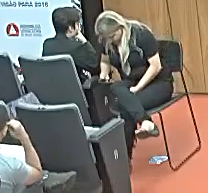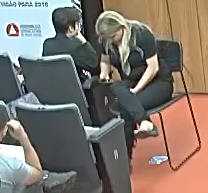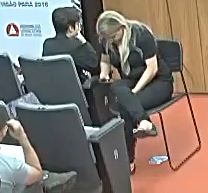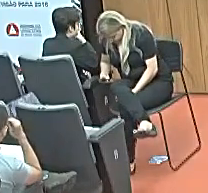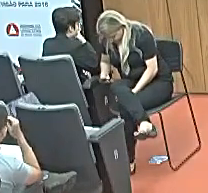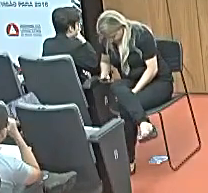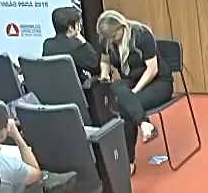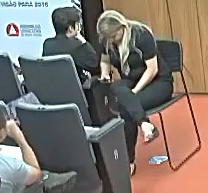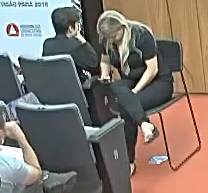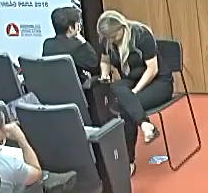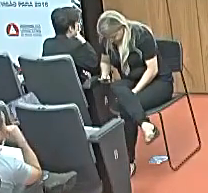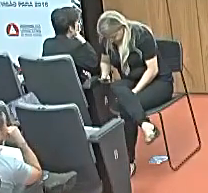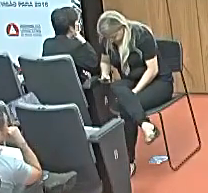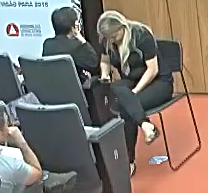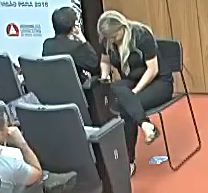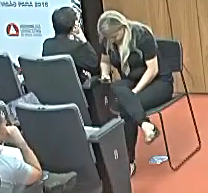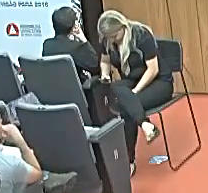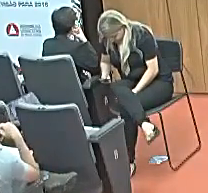obrigada